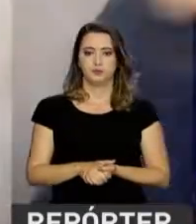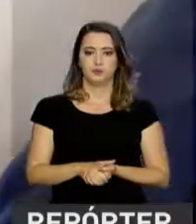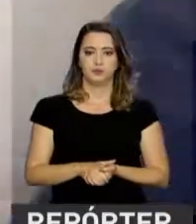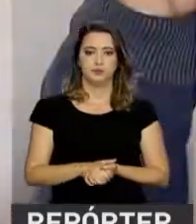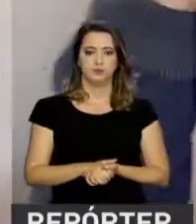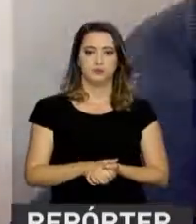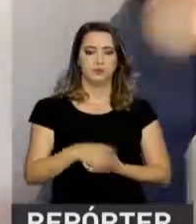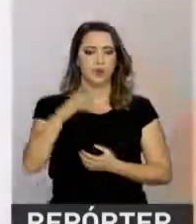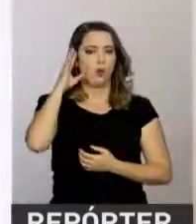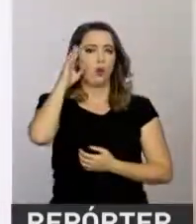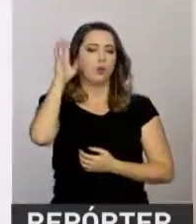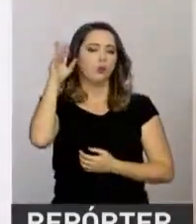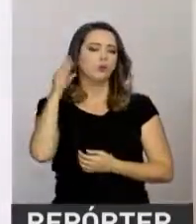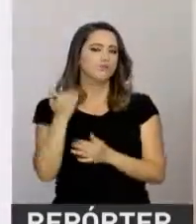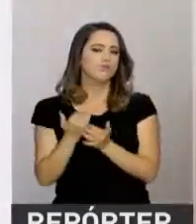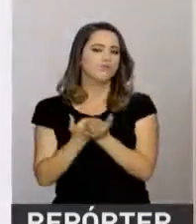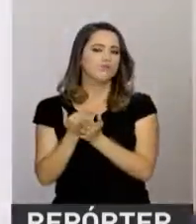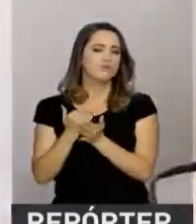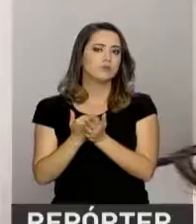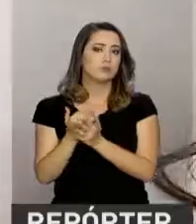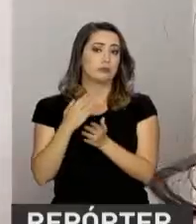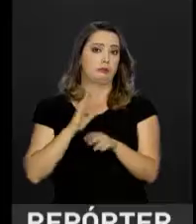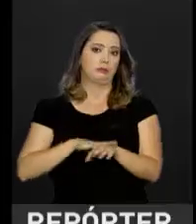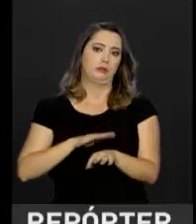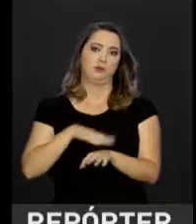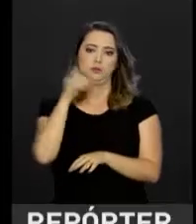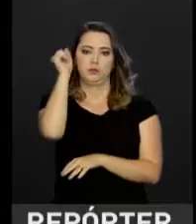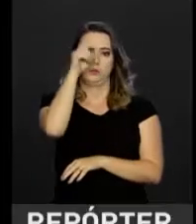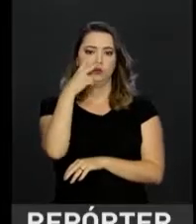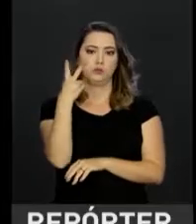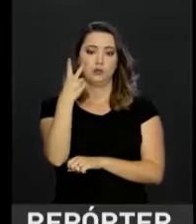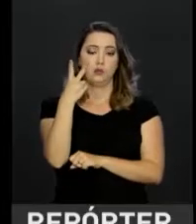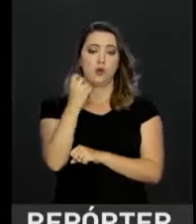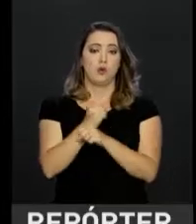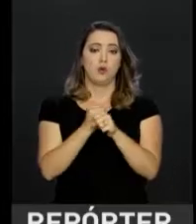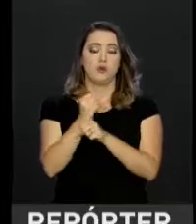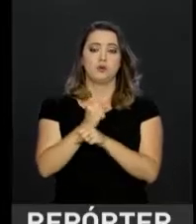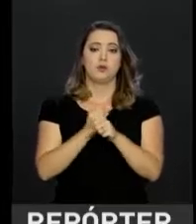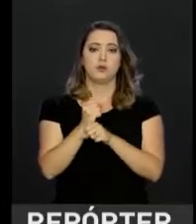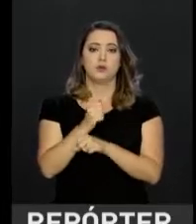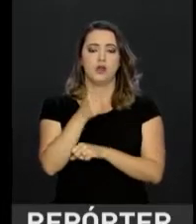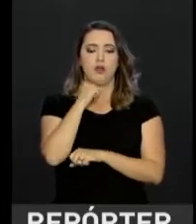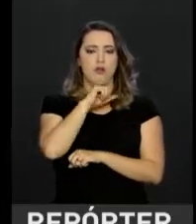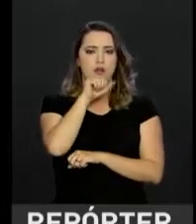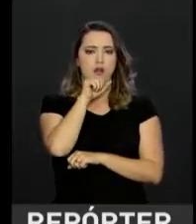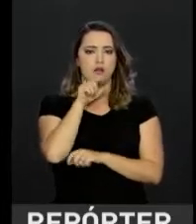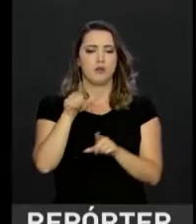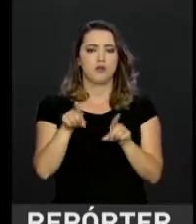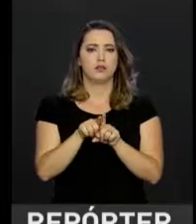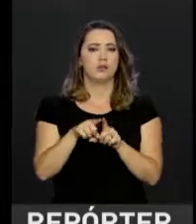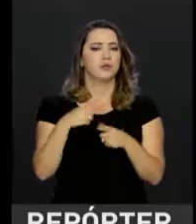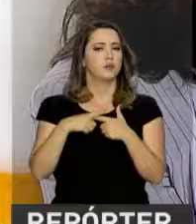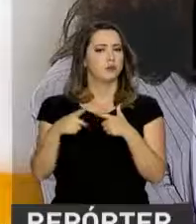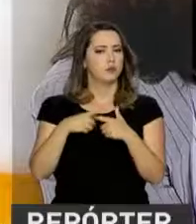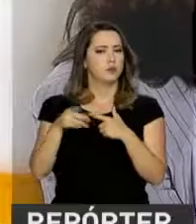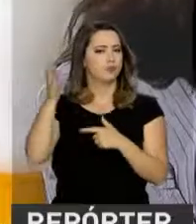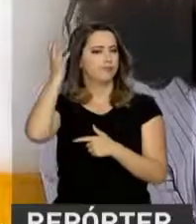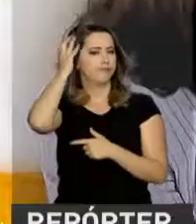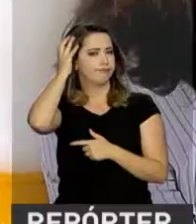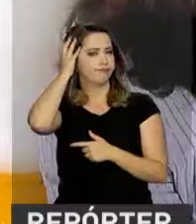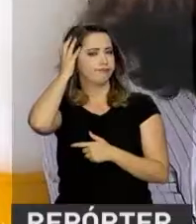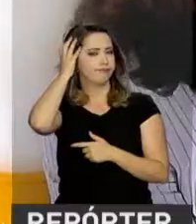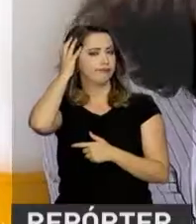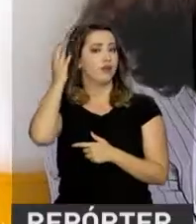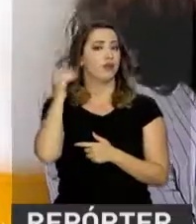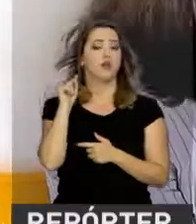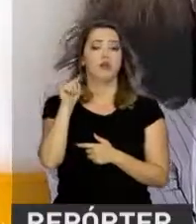Um sonho que nasceu em um momento difícil. Há 2 anos, a mãe de Lara foi diagnosticada com um tumor no cérebro. Foram meses